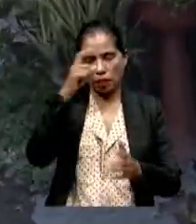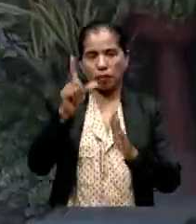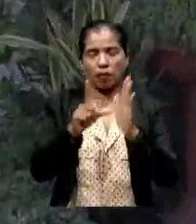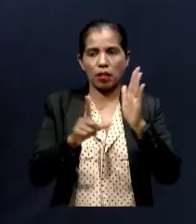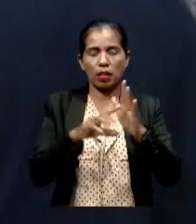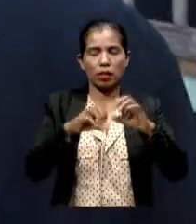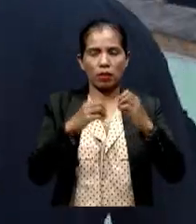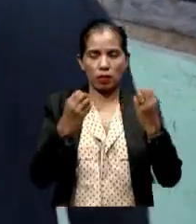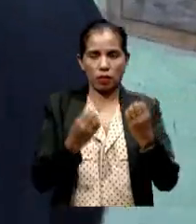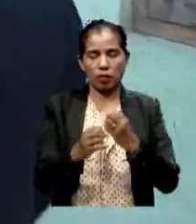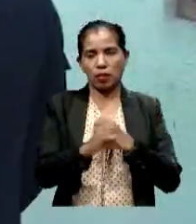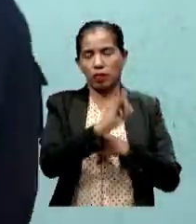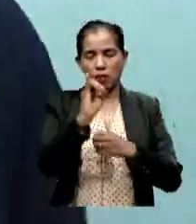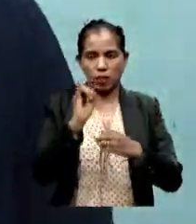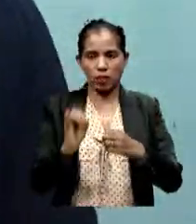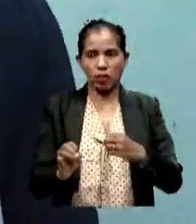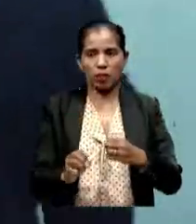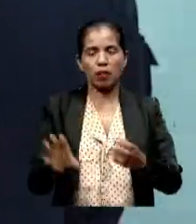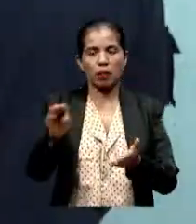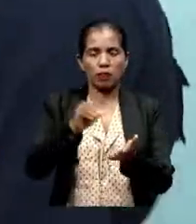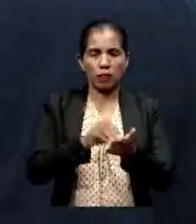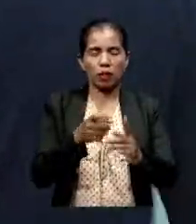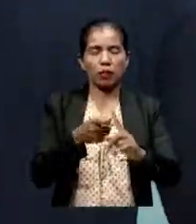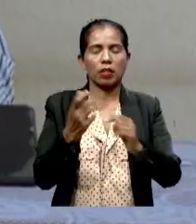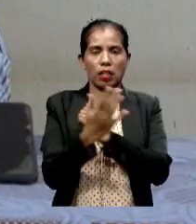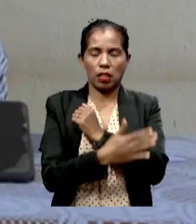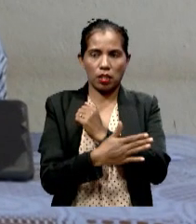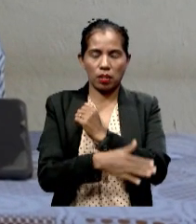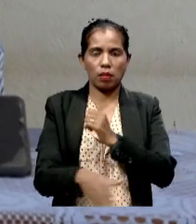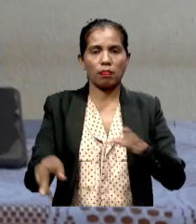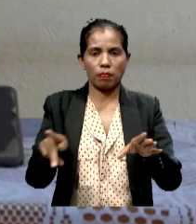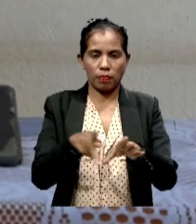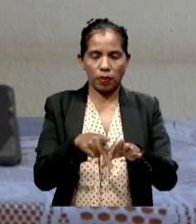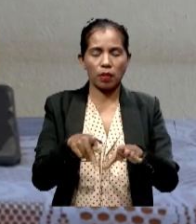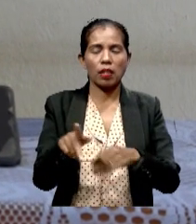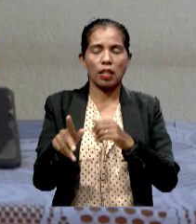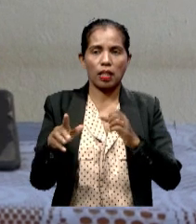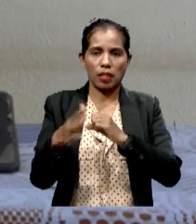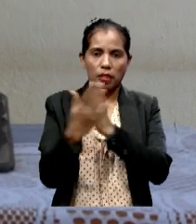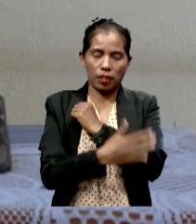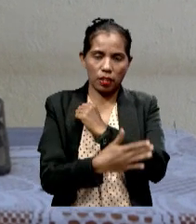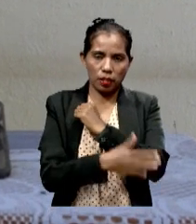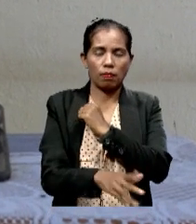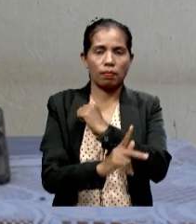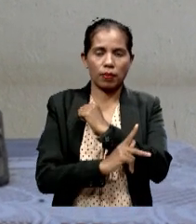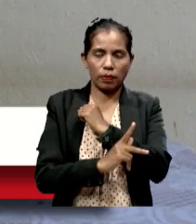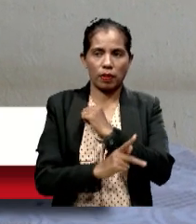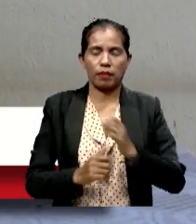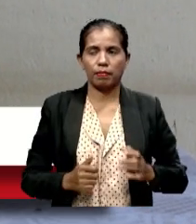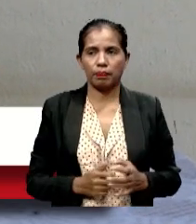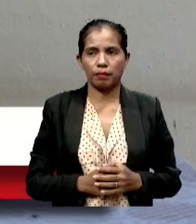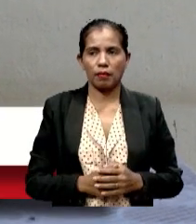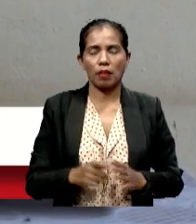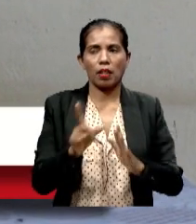Organisasi Investigasi Kriminal ne, Kopia Husina Sang Portugal. Relasiona ho kriasang